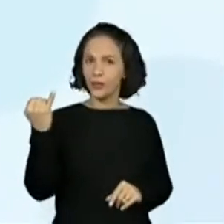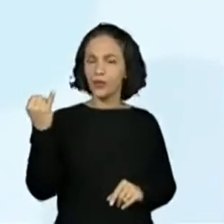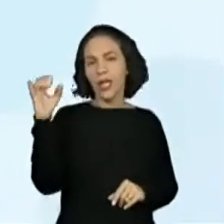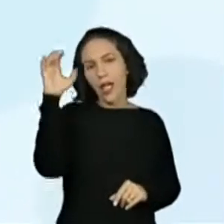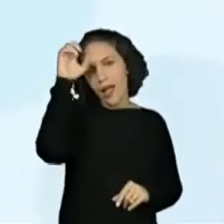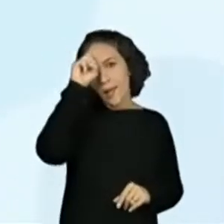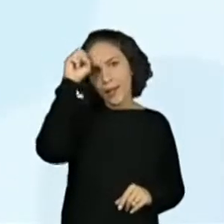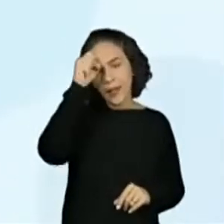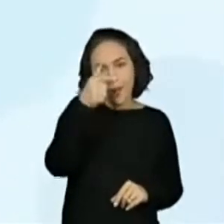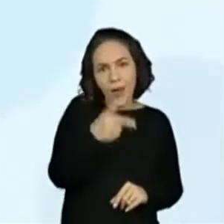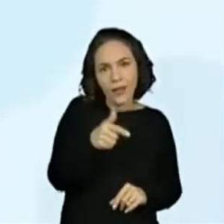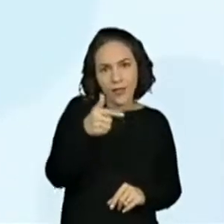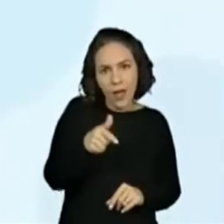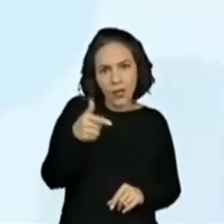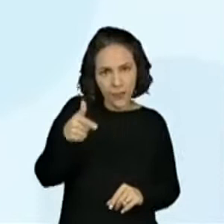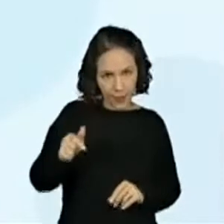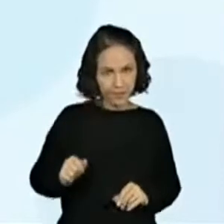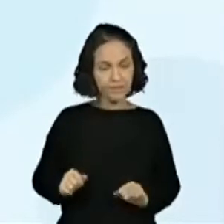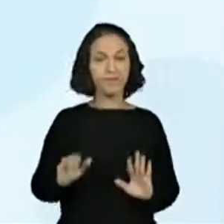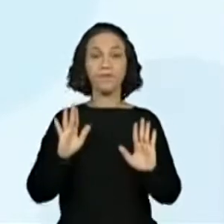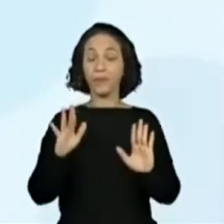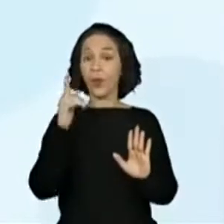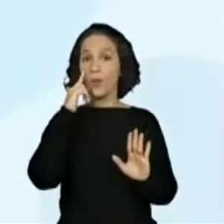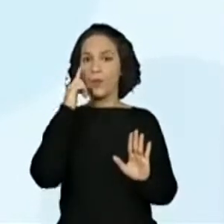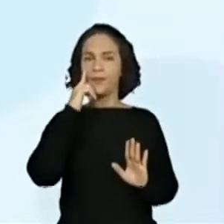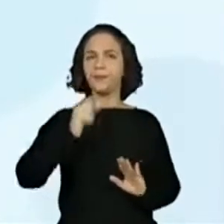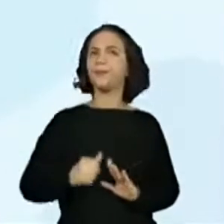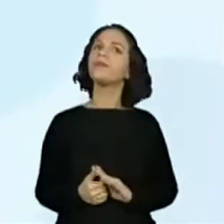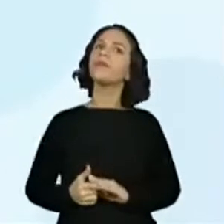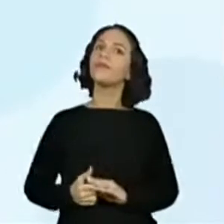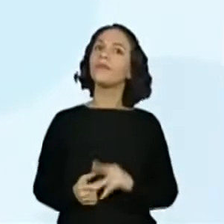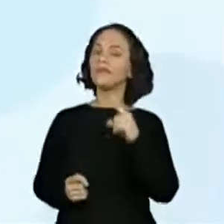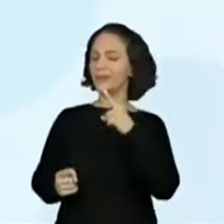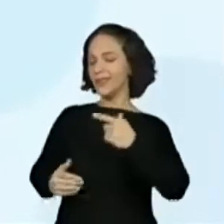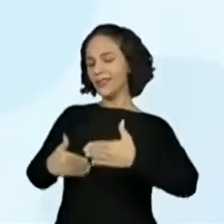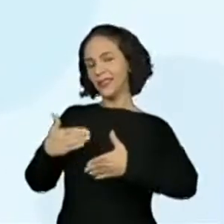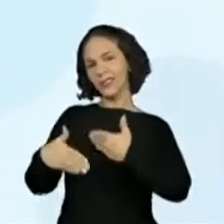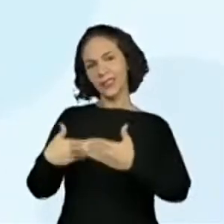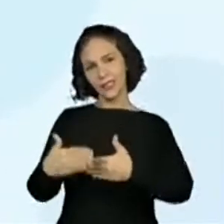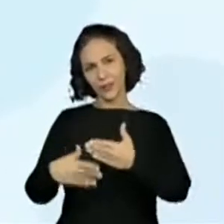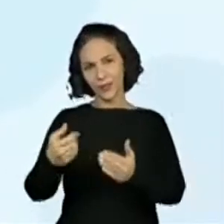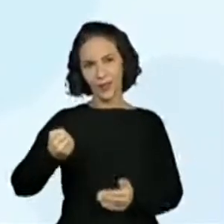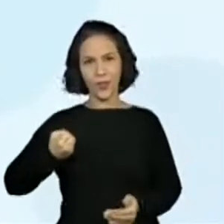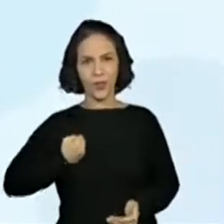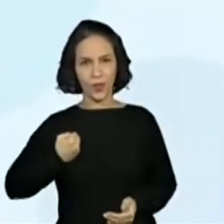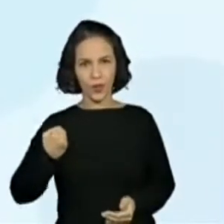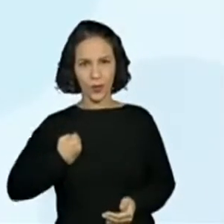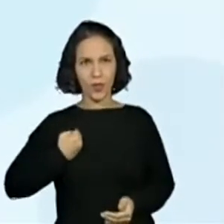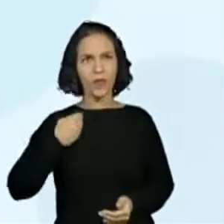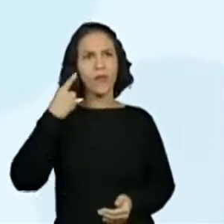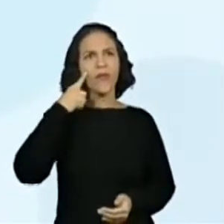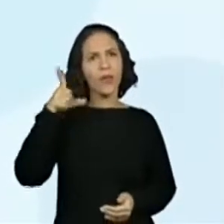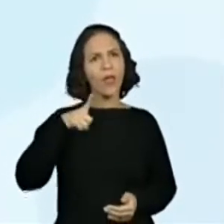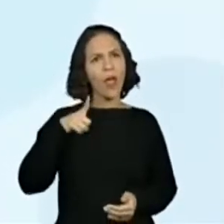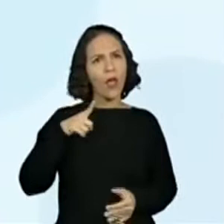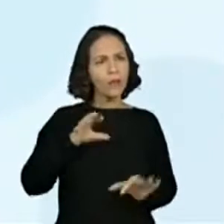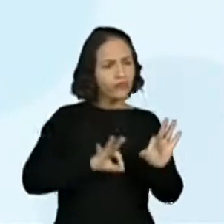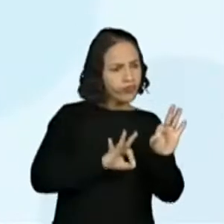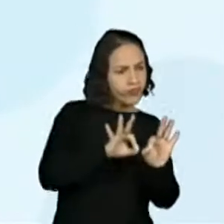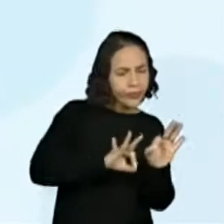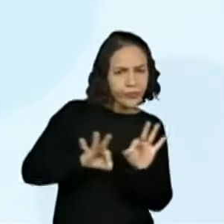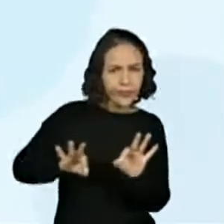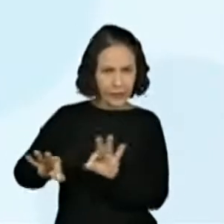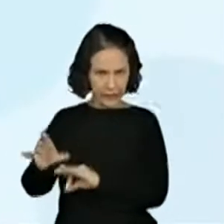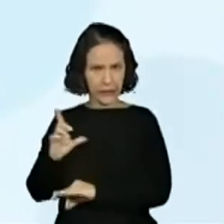aprender cada vez mais. Então aqui, olha só. Nesta sequência, esses números estão em alguma ordem?